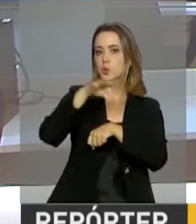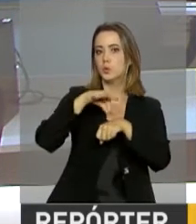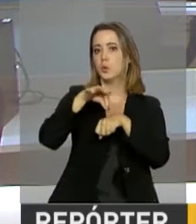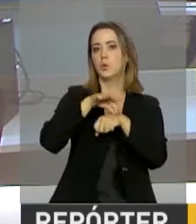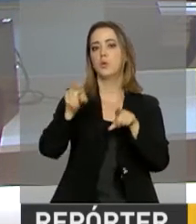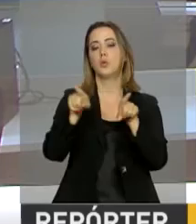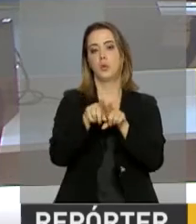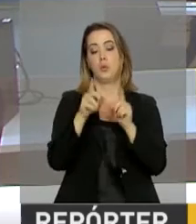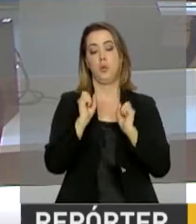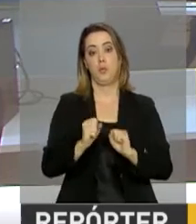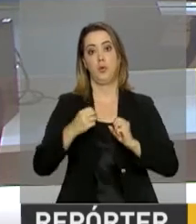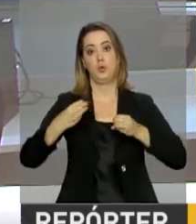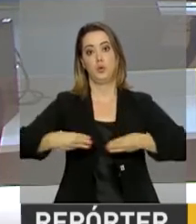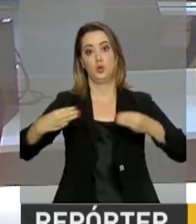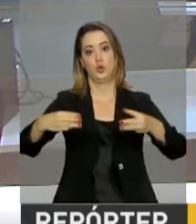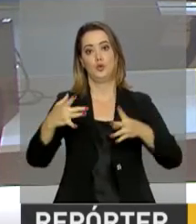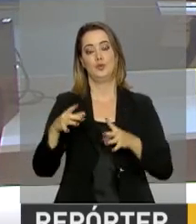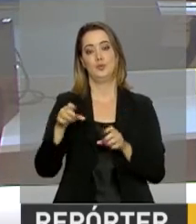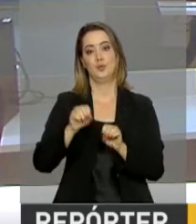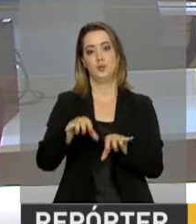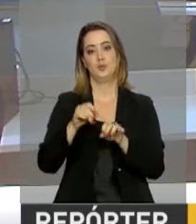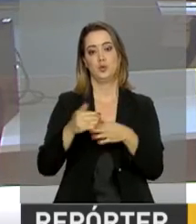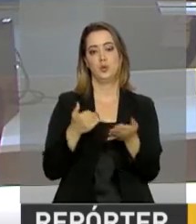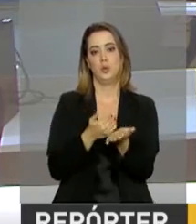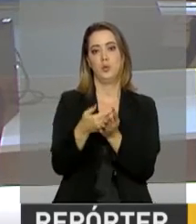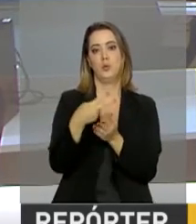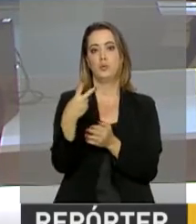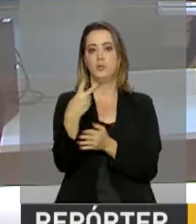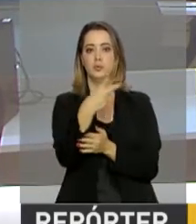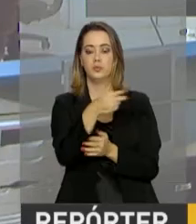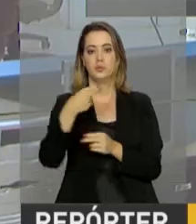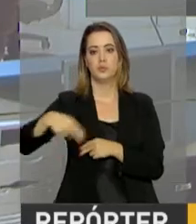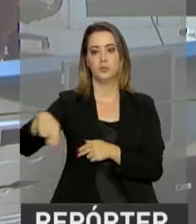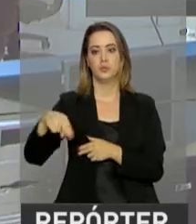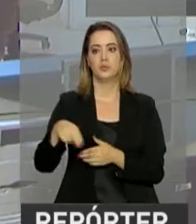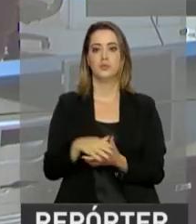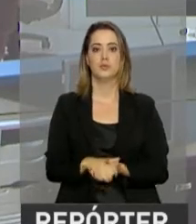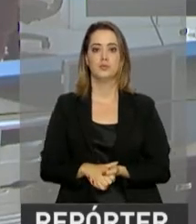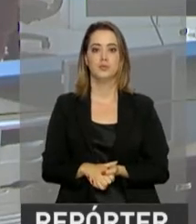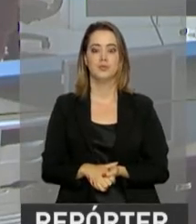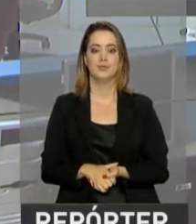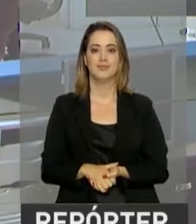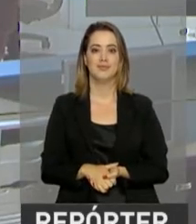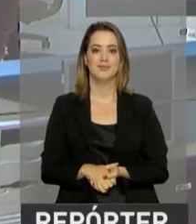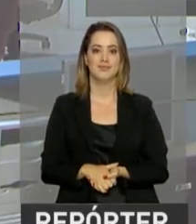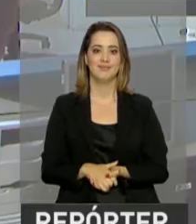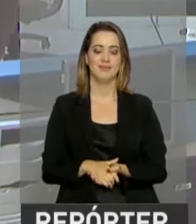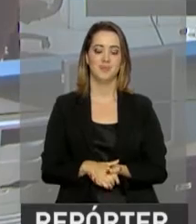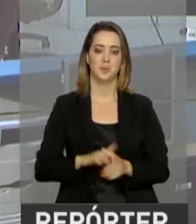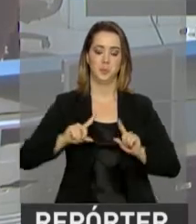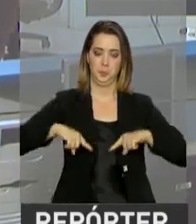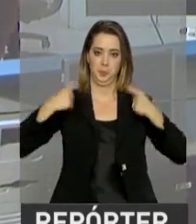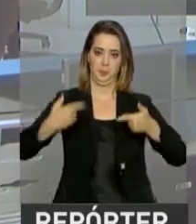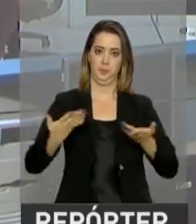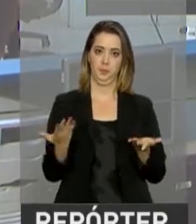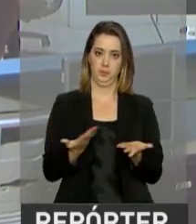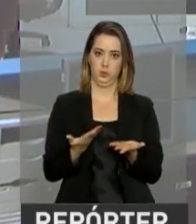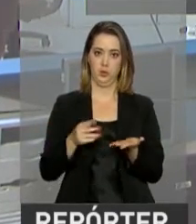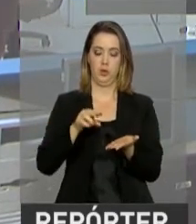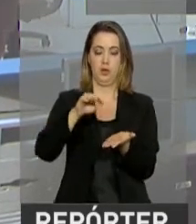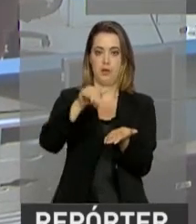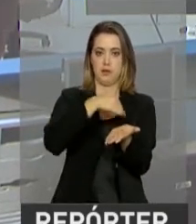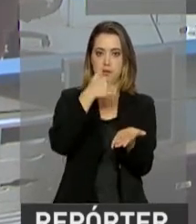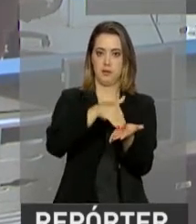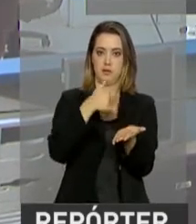no site do Ministério da Educação a partir do dia 22 de novembro. A Secretaria do Tesouro Nacional detalhou hoje